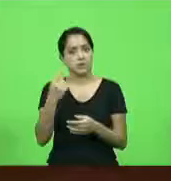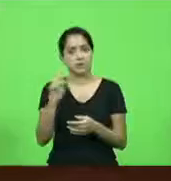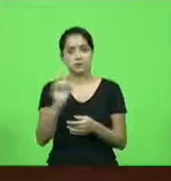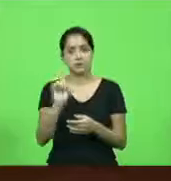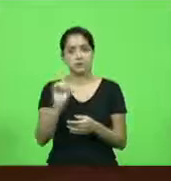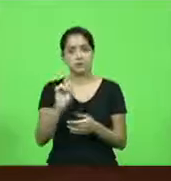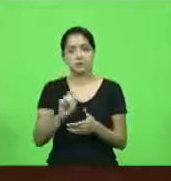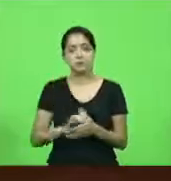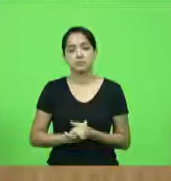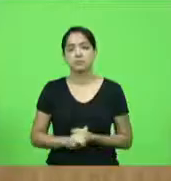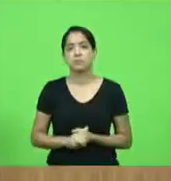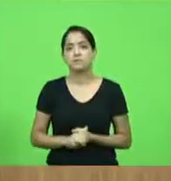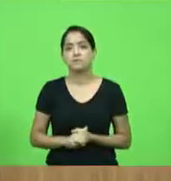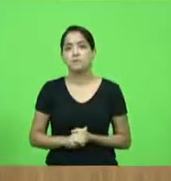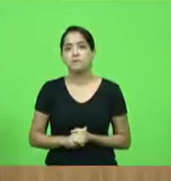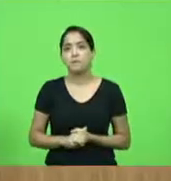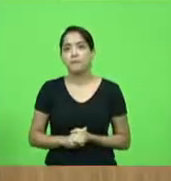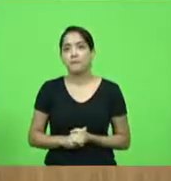Obrigado, senhor presidente.